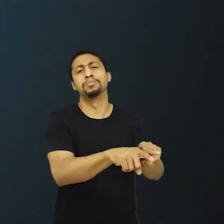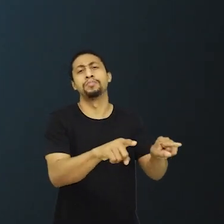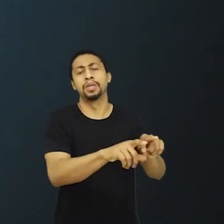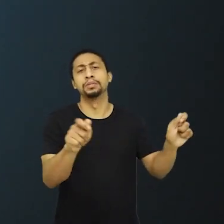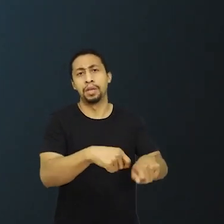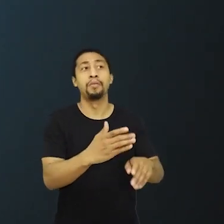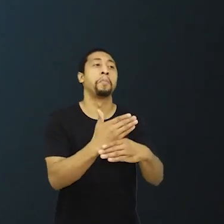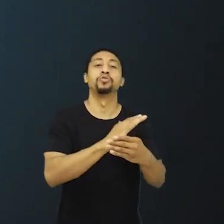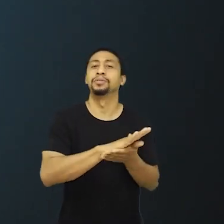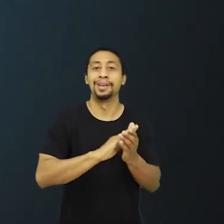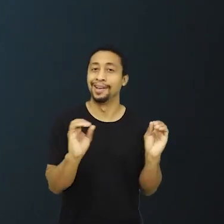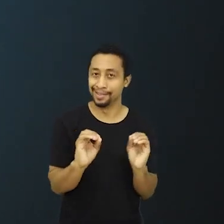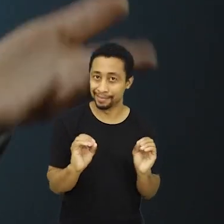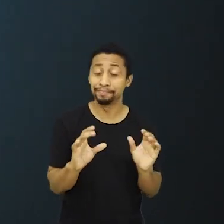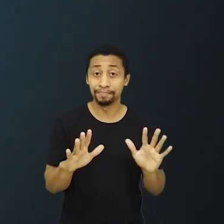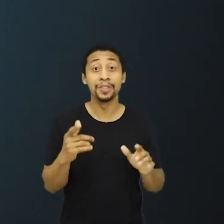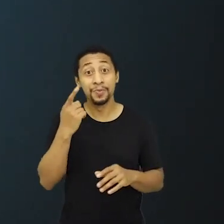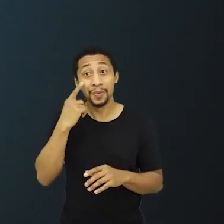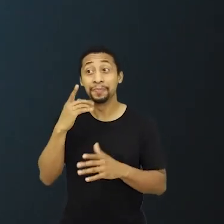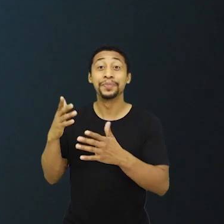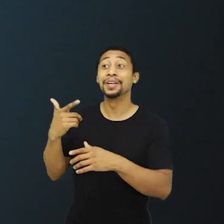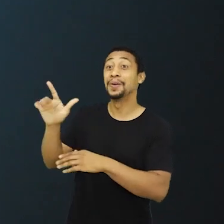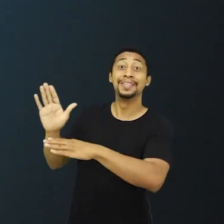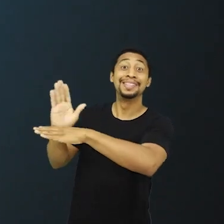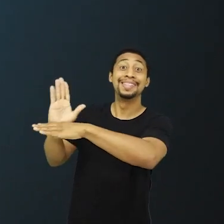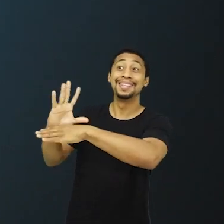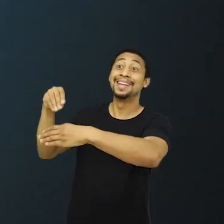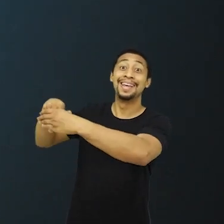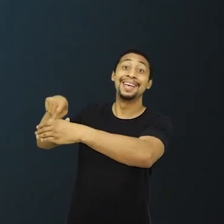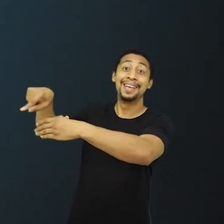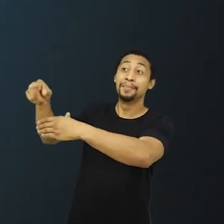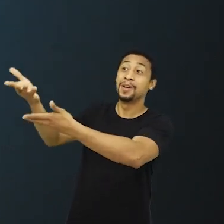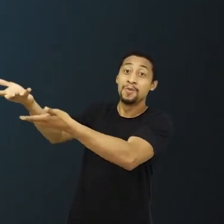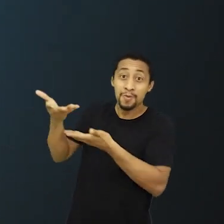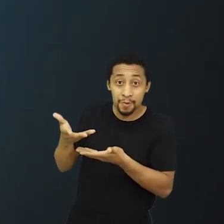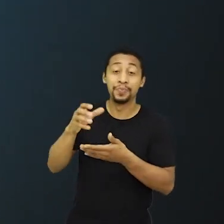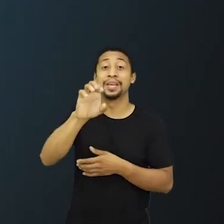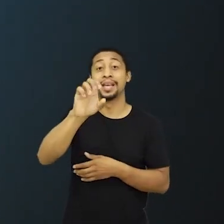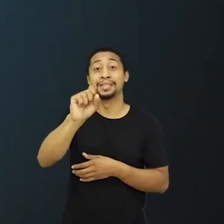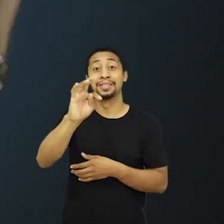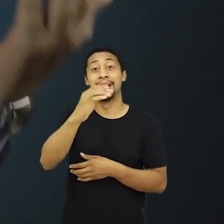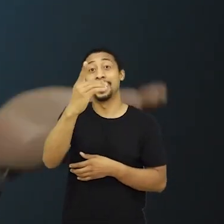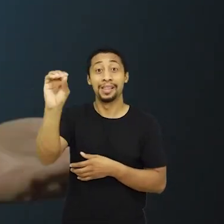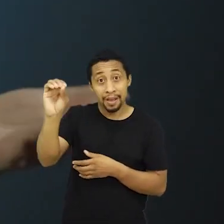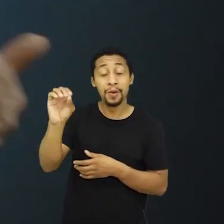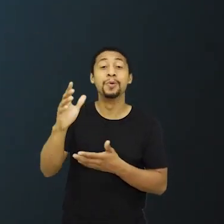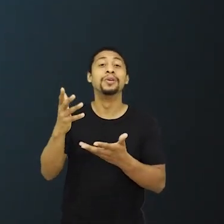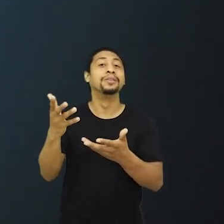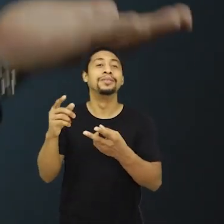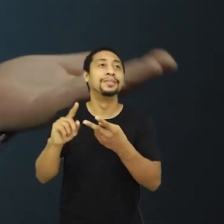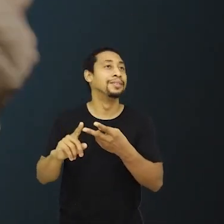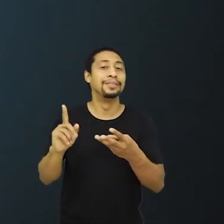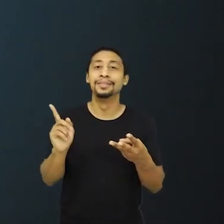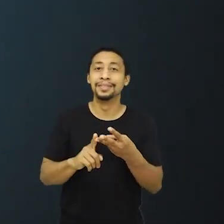pelo acervo cedente, né? Então, o que veio da Cinemateca, o que veio do Estadão, o que veio